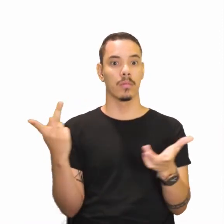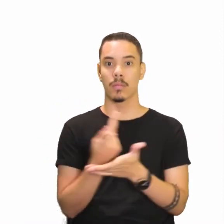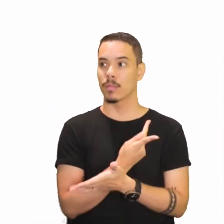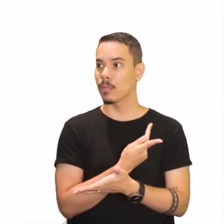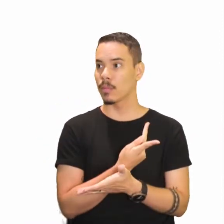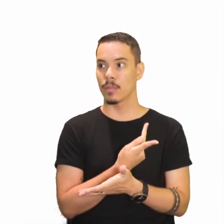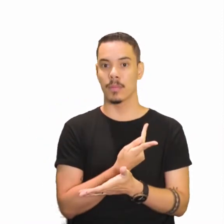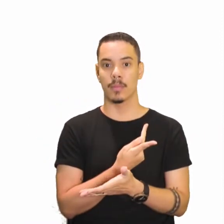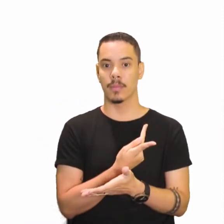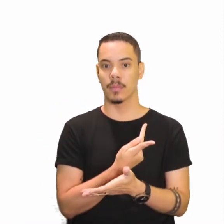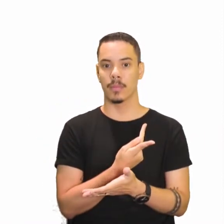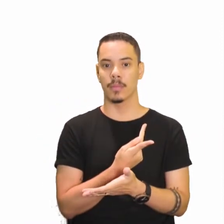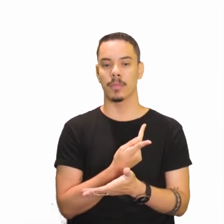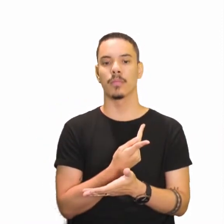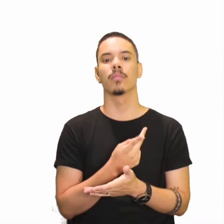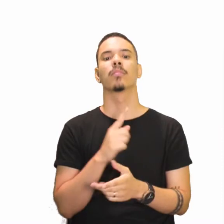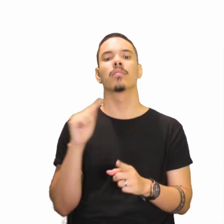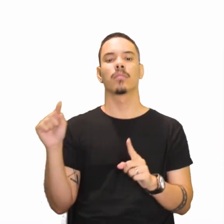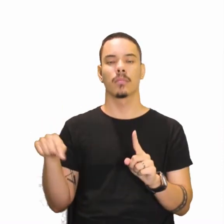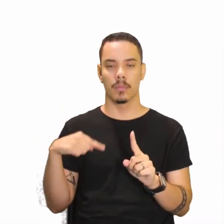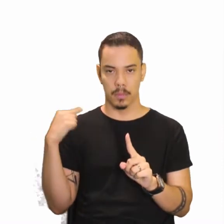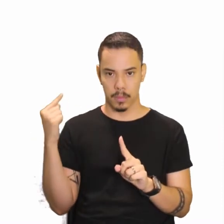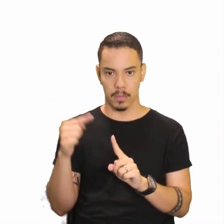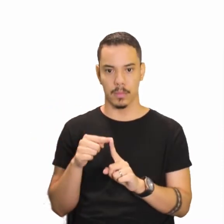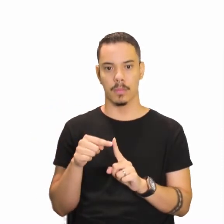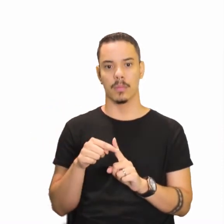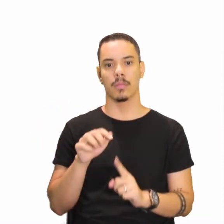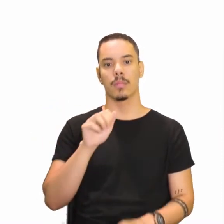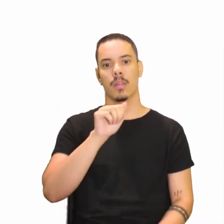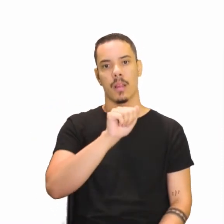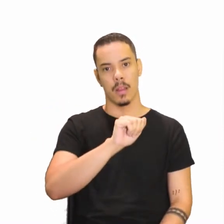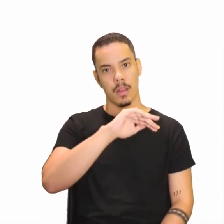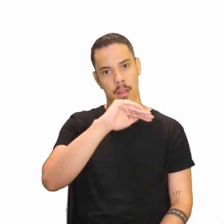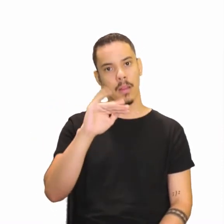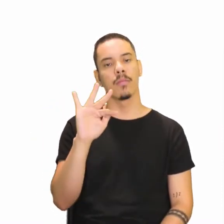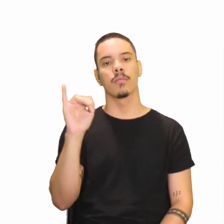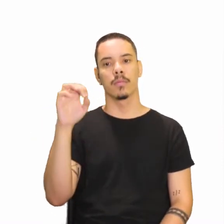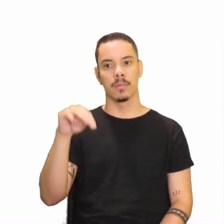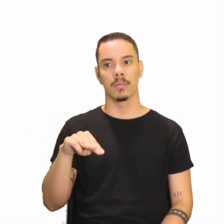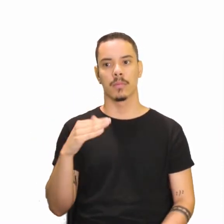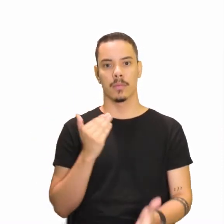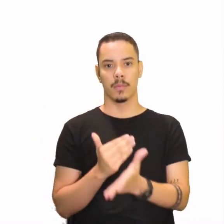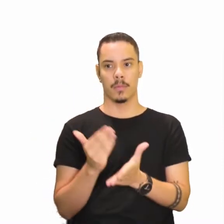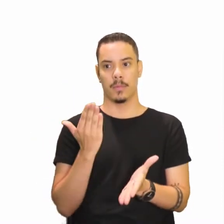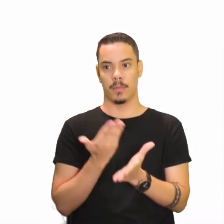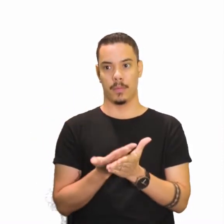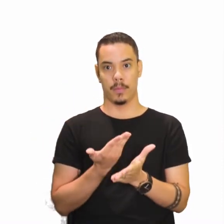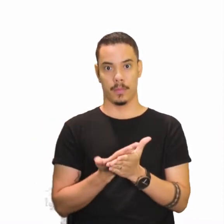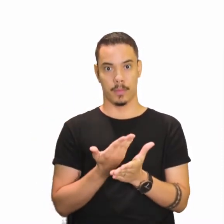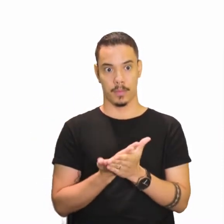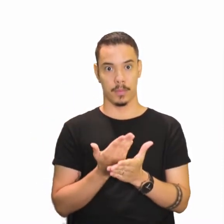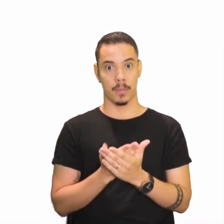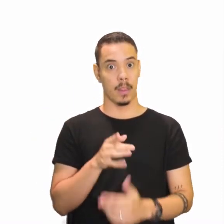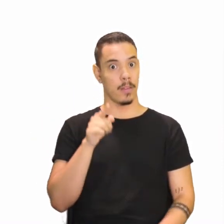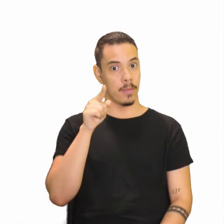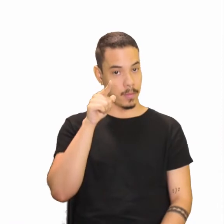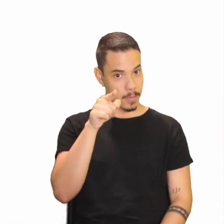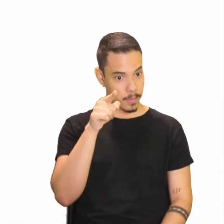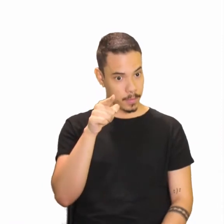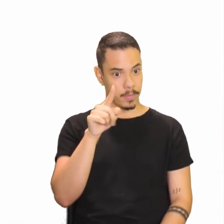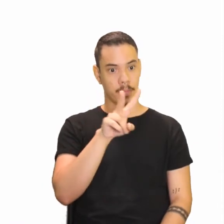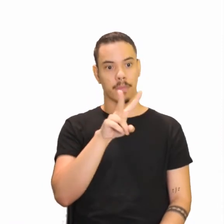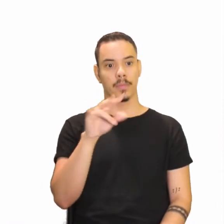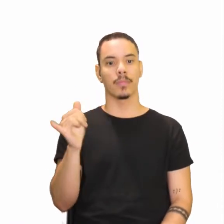aqui, amadinho? Então, qual é o objetivo dela? Era para iniciar a aula. Aí você